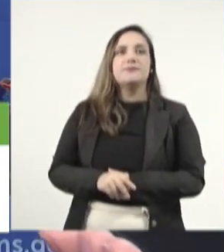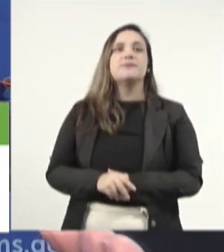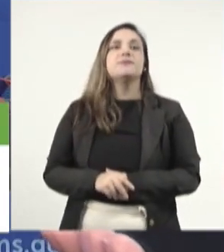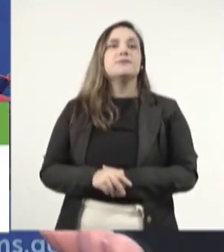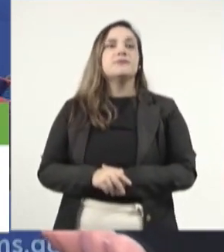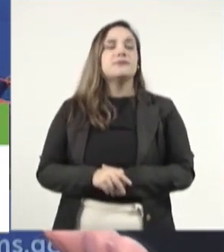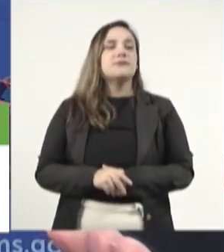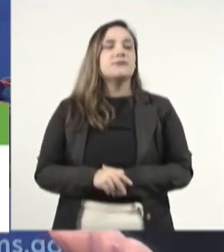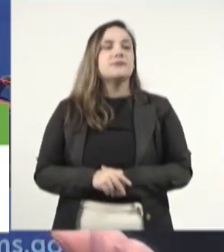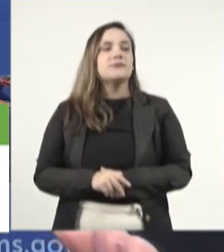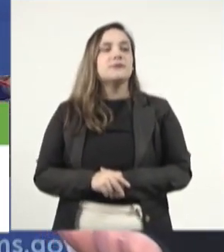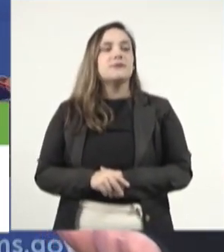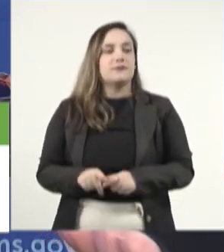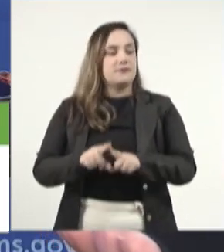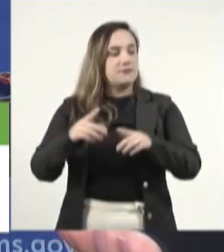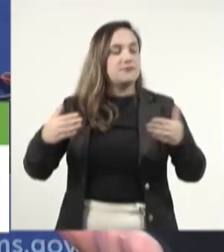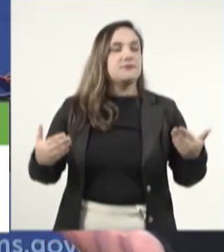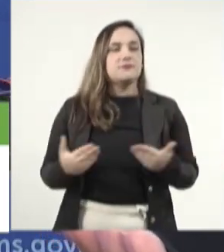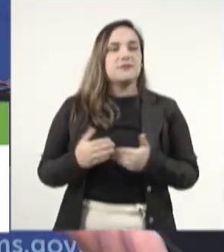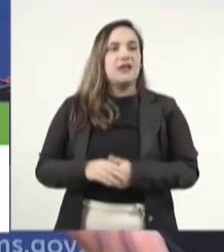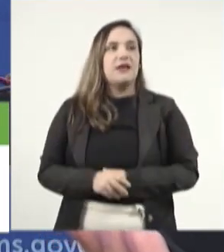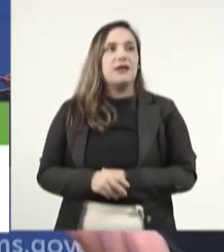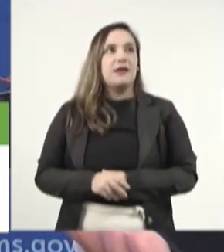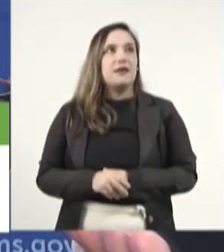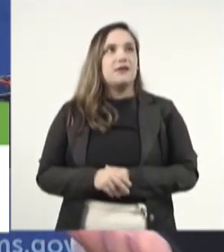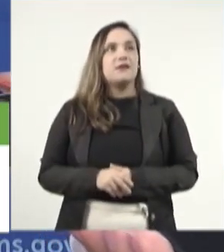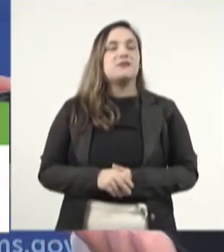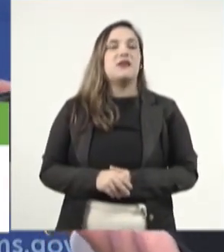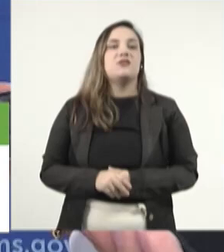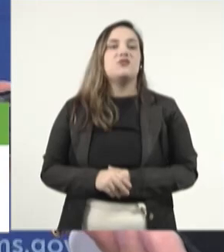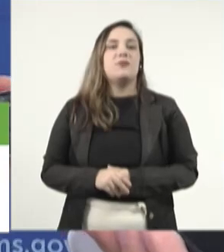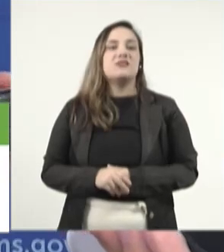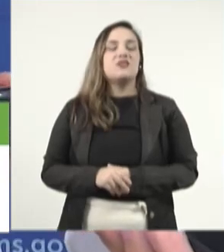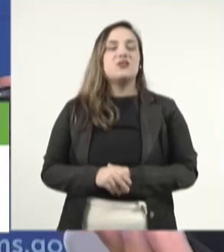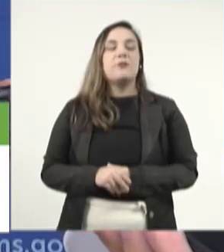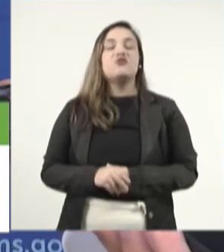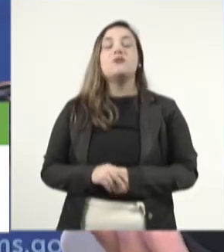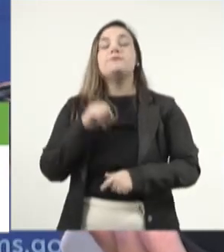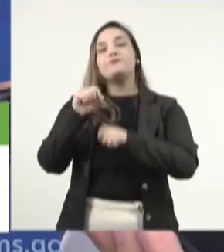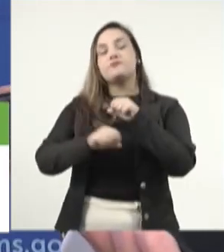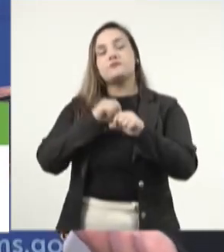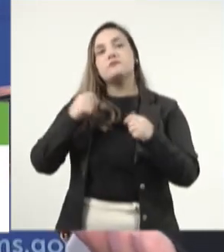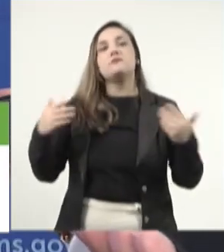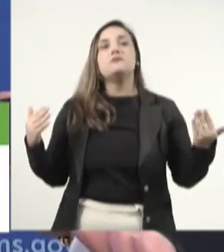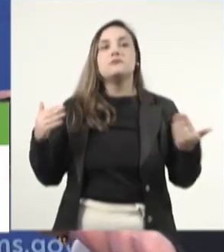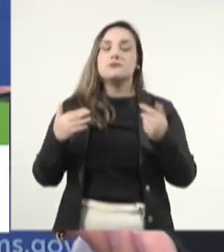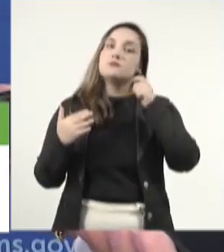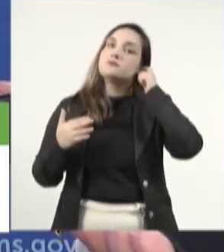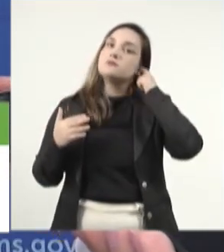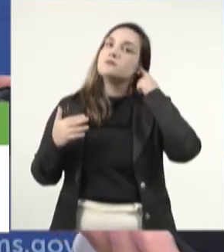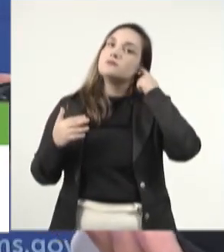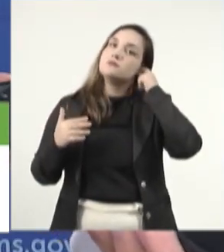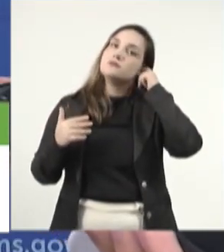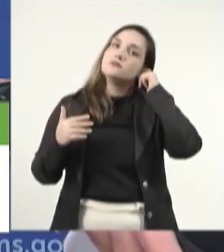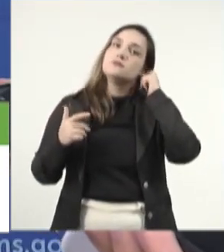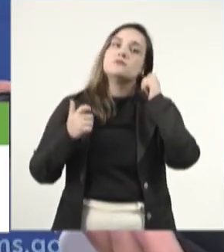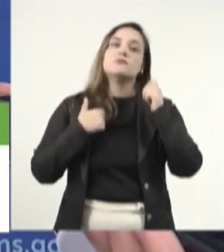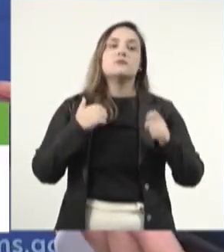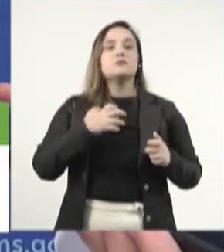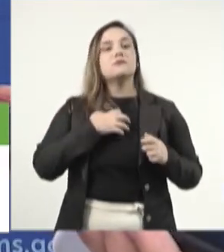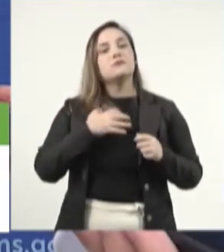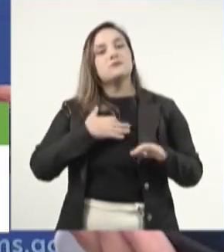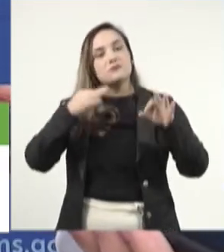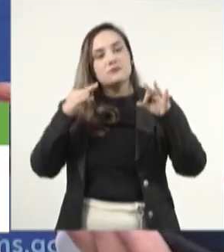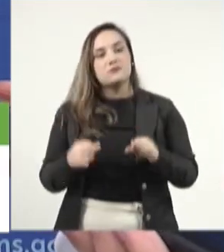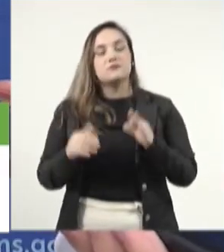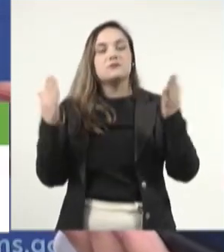Então, agora, com essa mudança, a gente só vai corrigir e desburocratizar esse processo. Eu tenho certeza agora para a